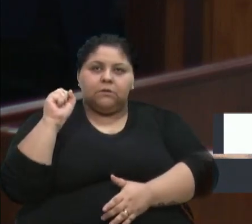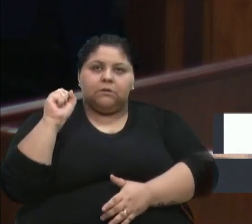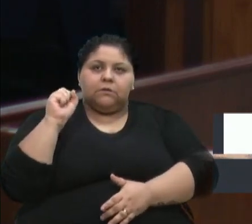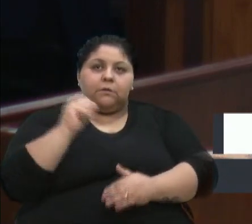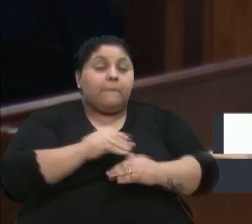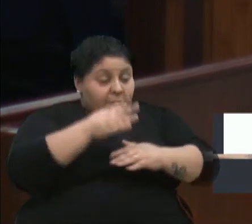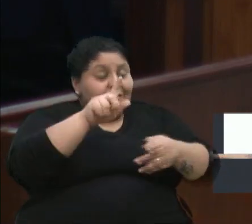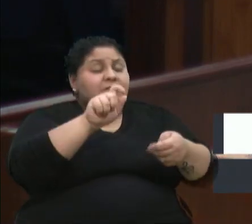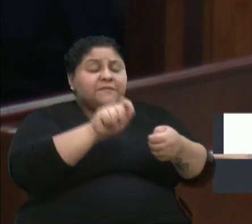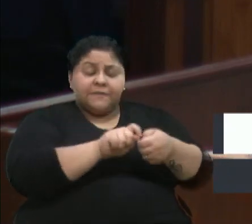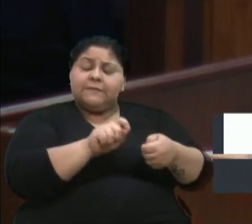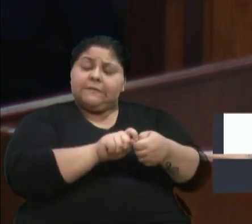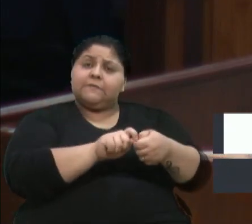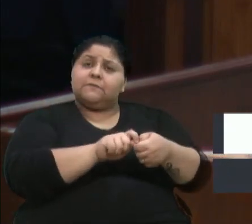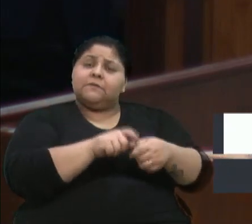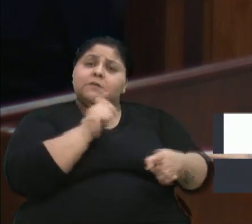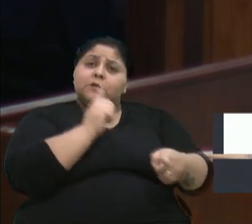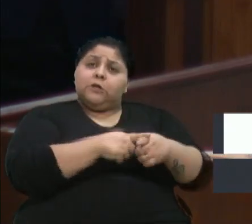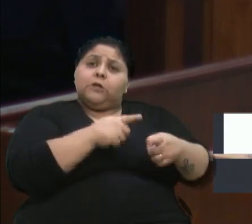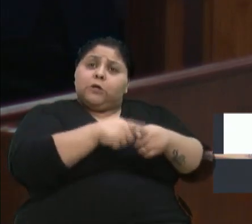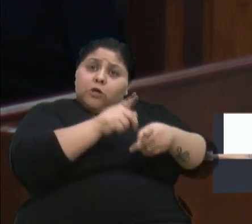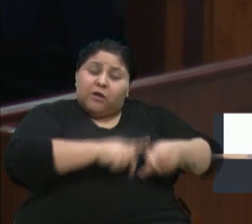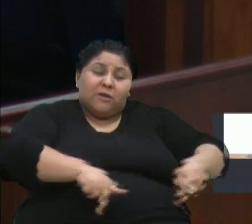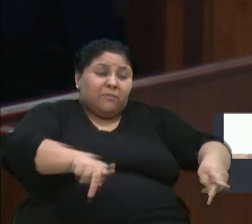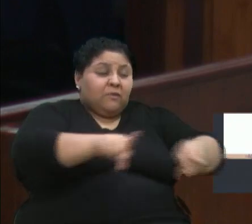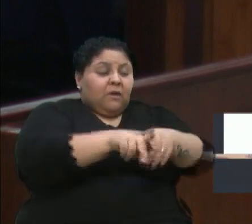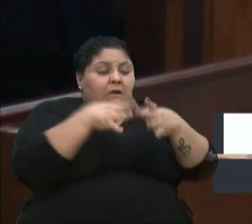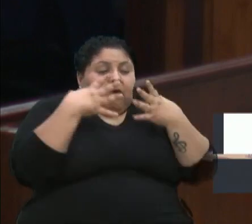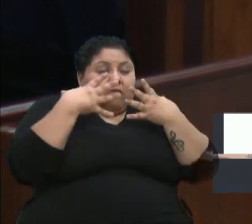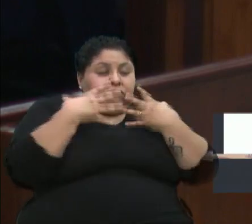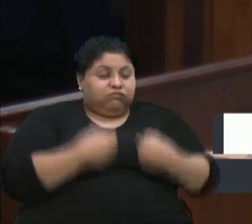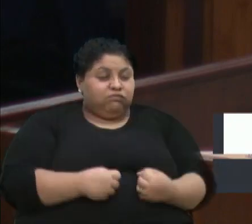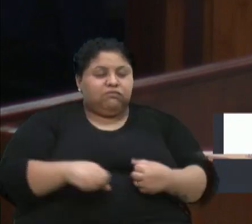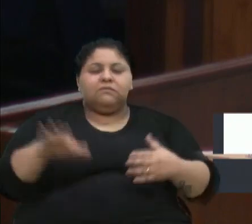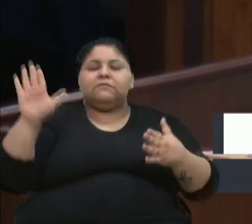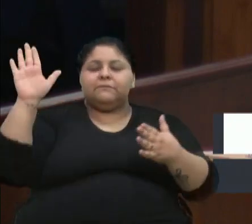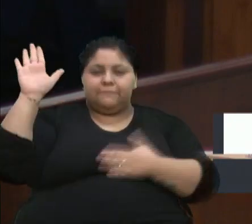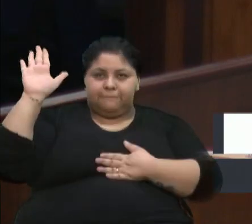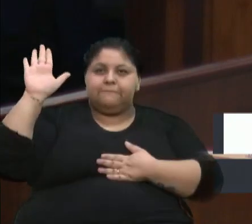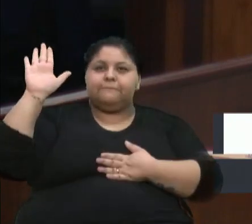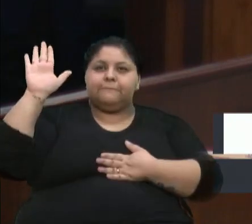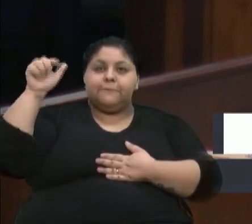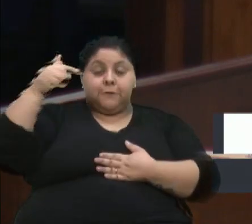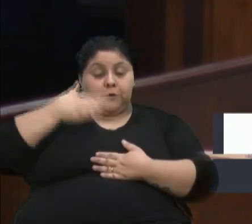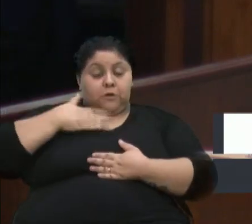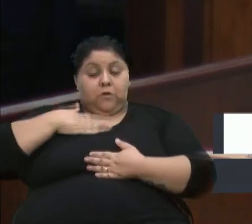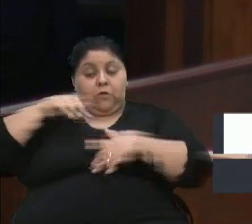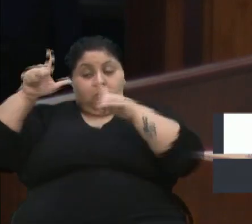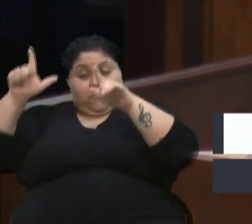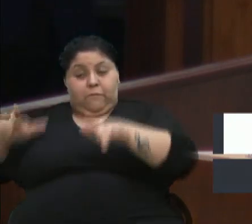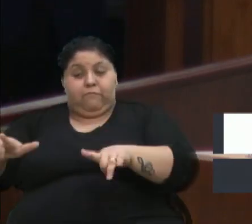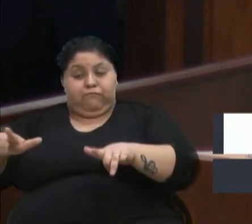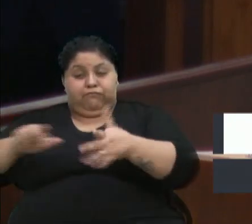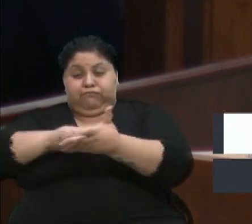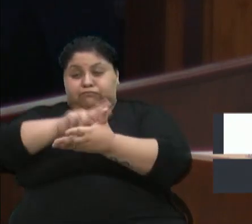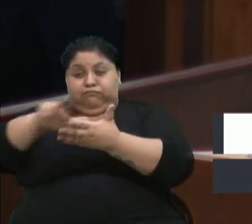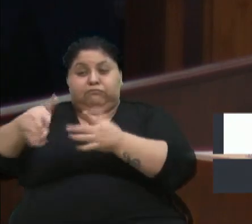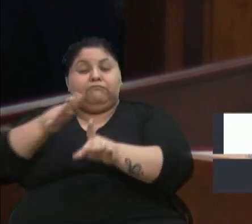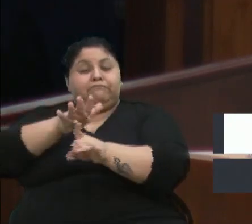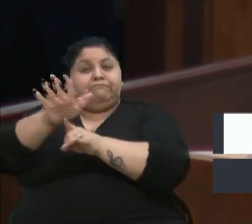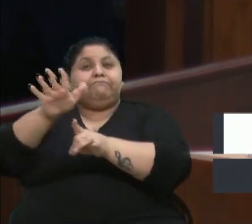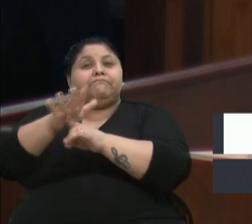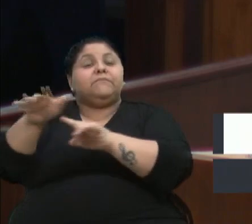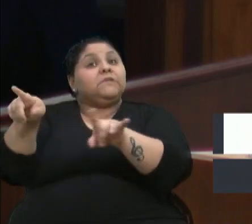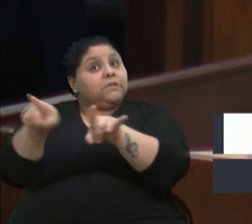mas fazer, porque a população está cansada de promessas. O meu gabinete tem diversas demandas,